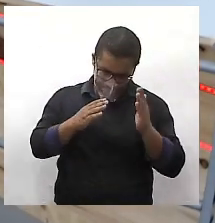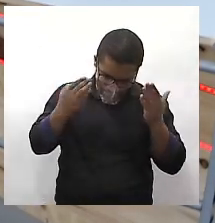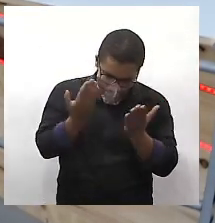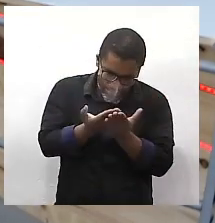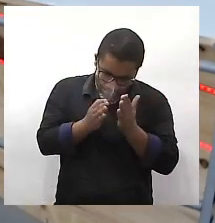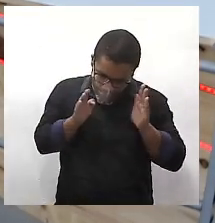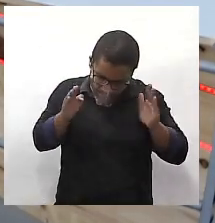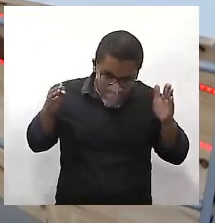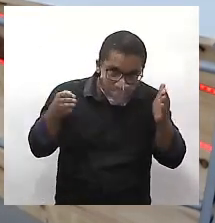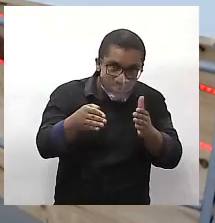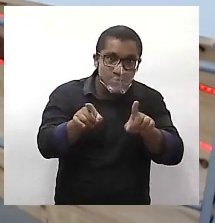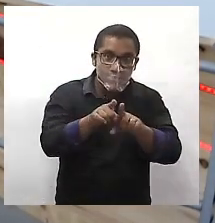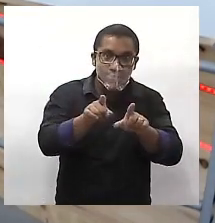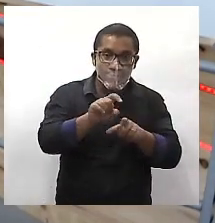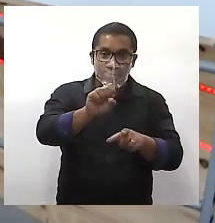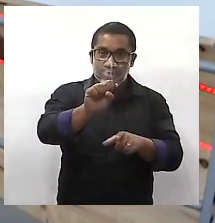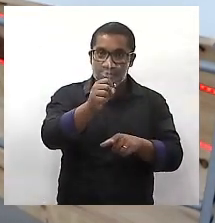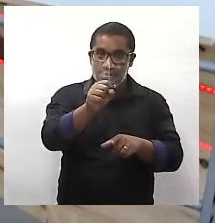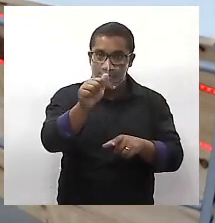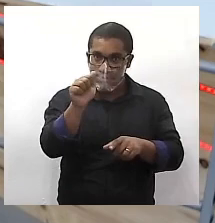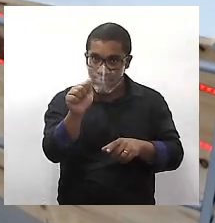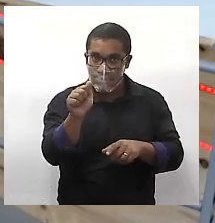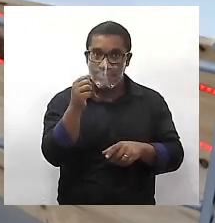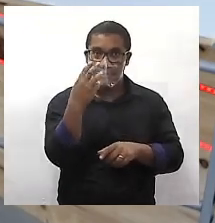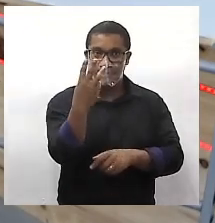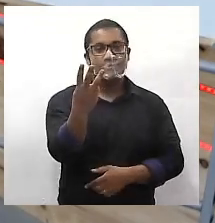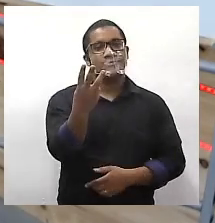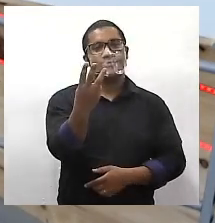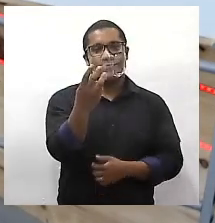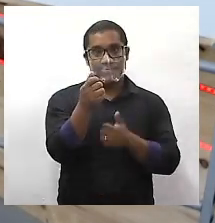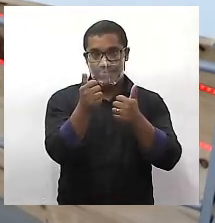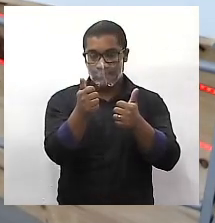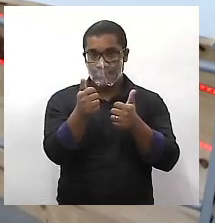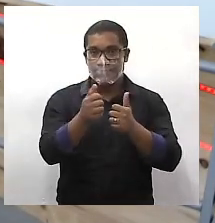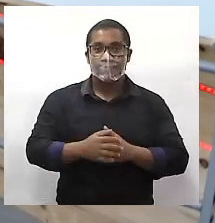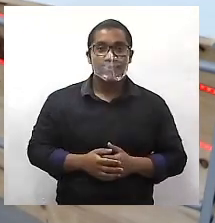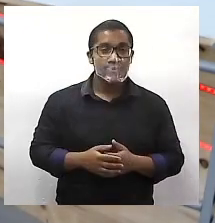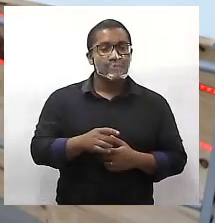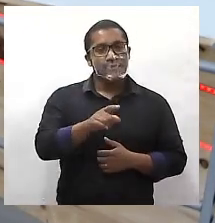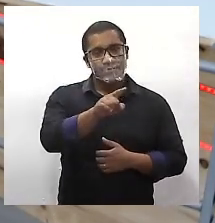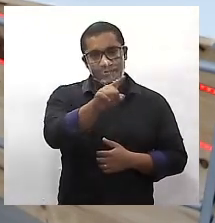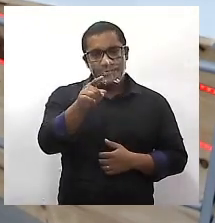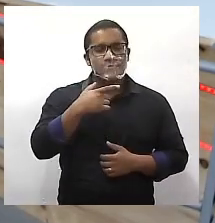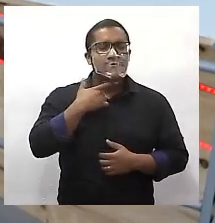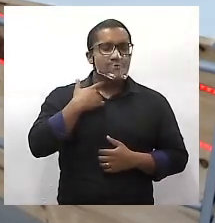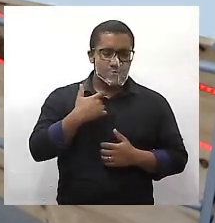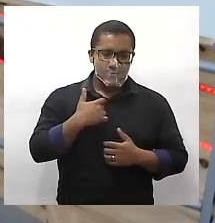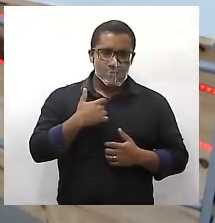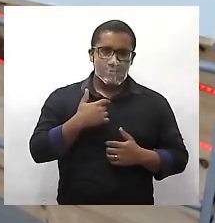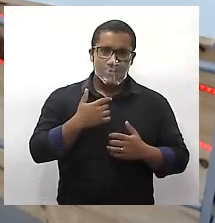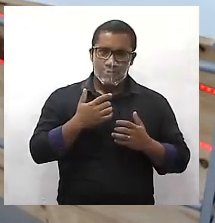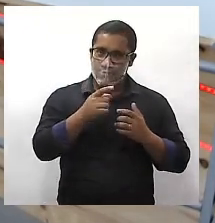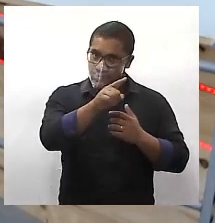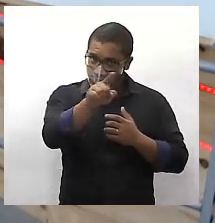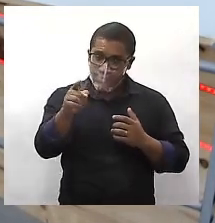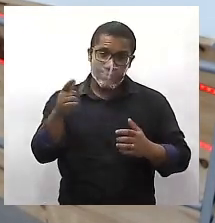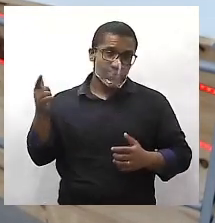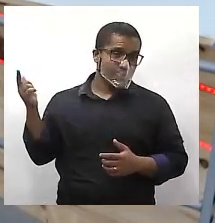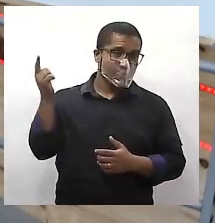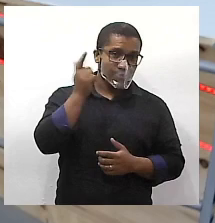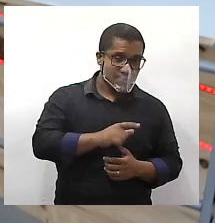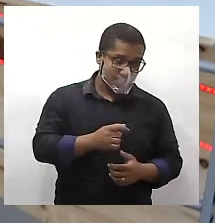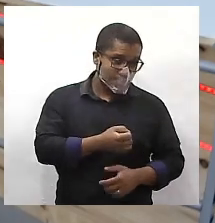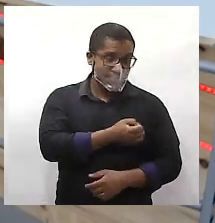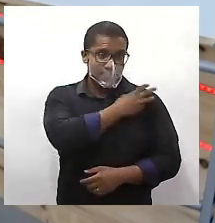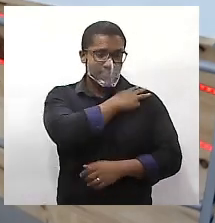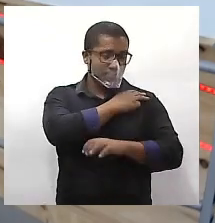terminar exatamente o seriado da UPE fazendo o SSA 3, tá? Então assim, desejo do fundo do coração que vocês tenham o melhor terceiro